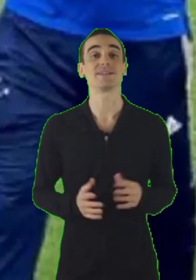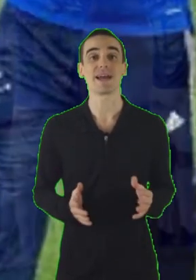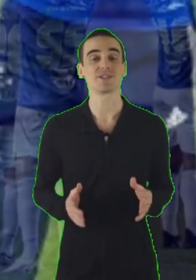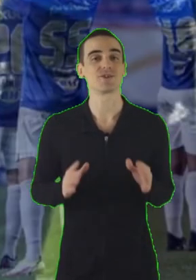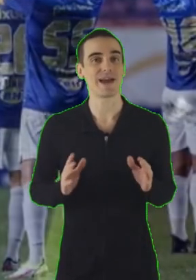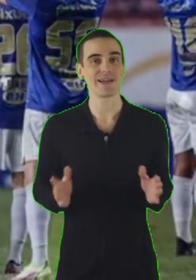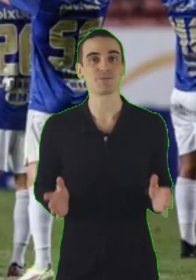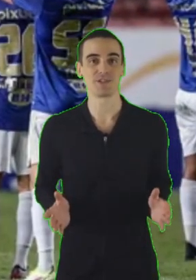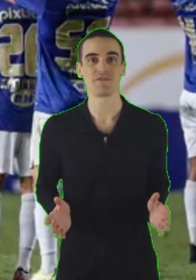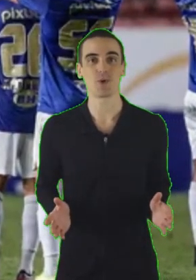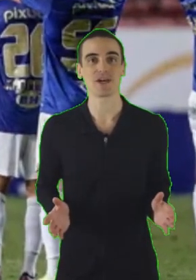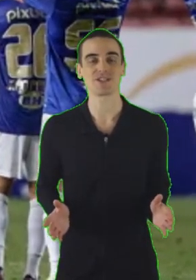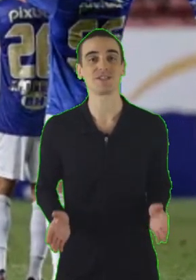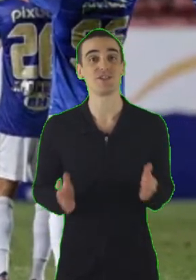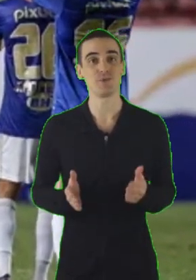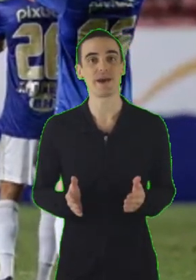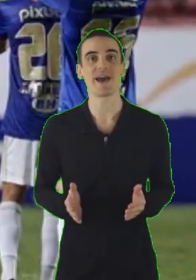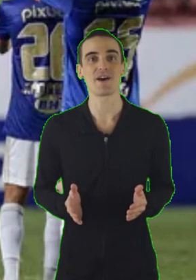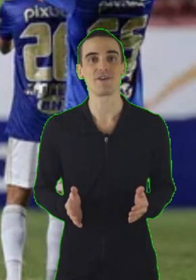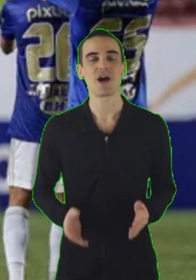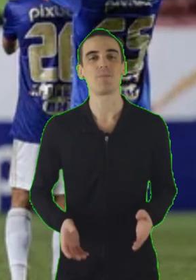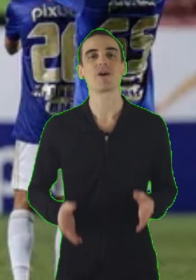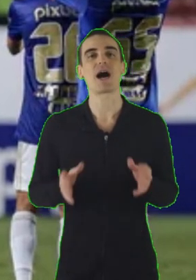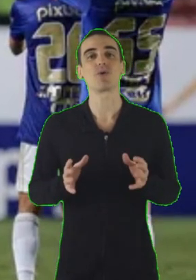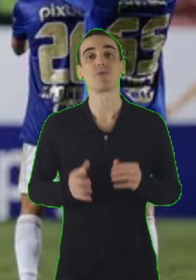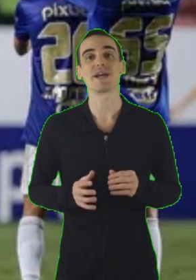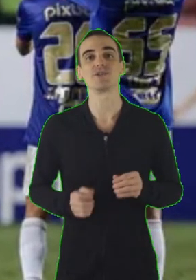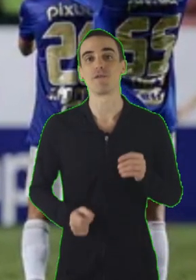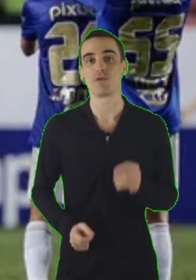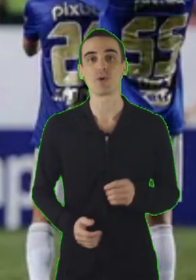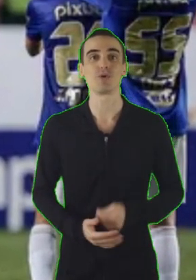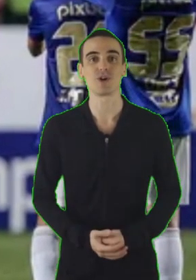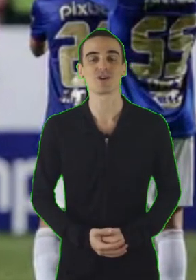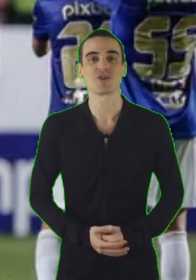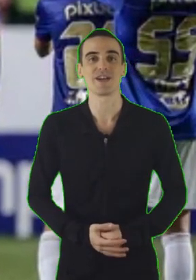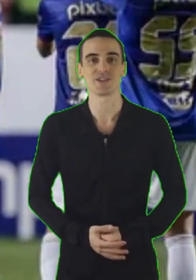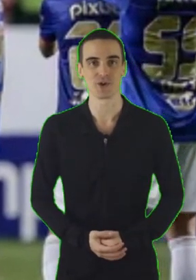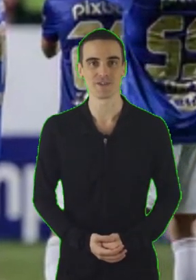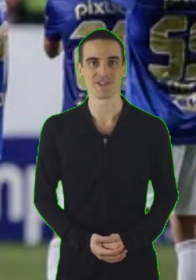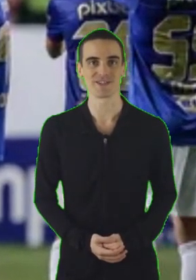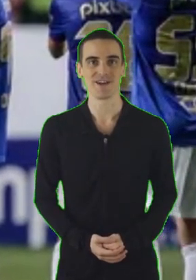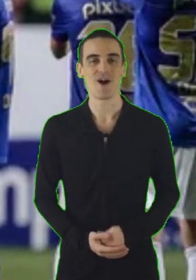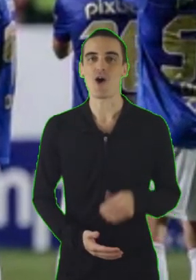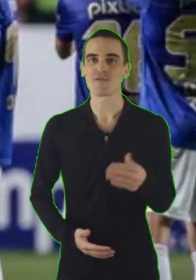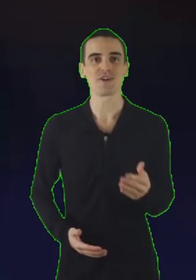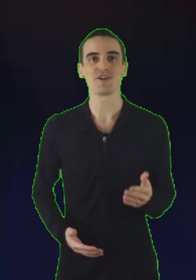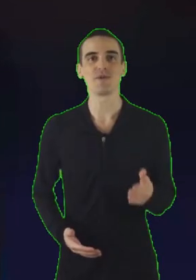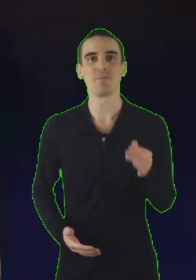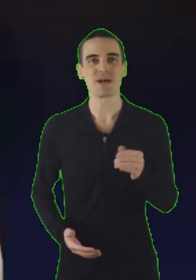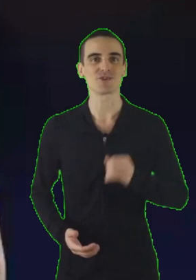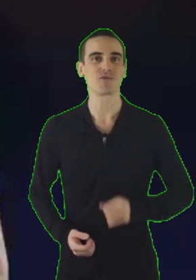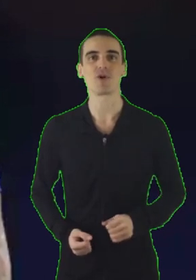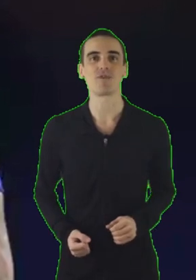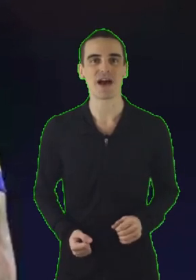deixe seu like nesse vídeo para o YouTube continuar divulgando essas informações para você. Obrigado! Continuando!